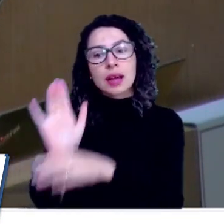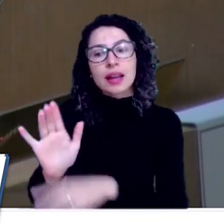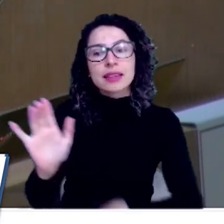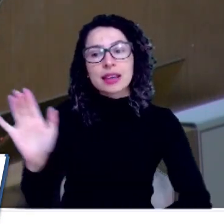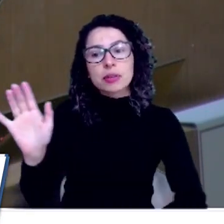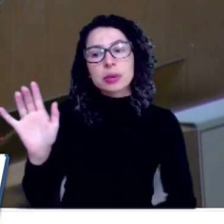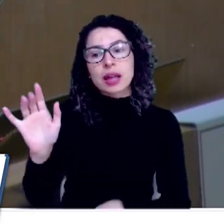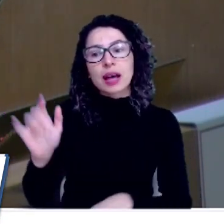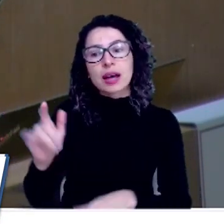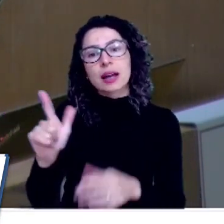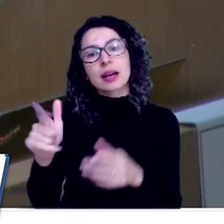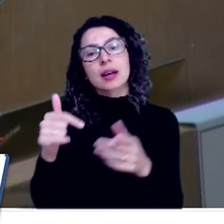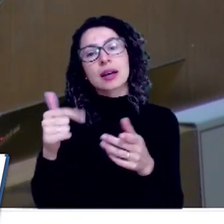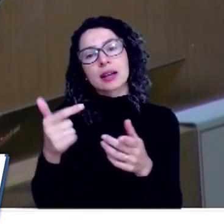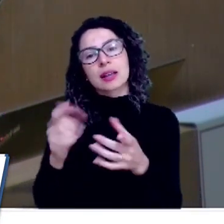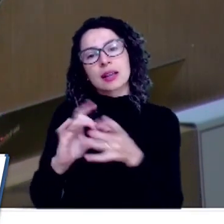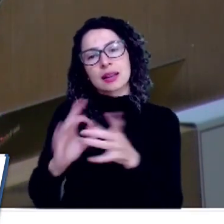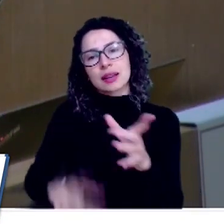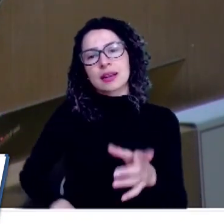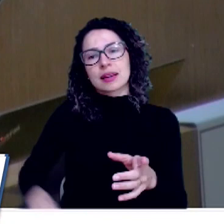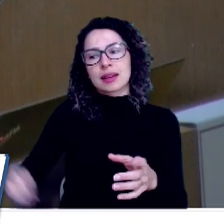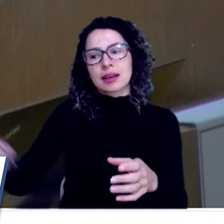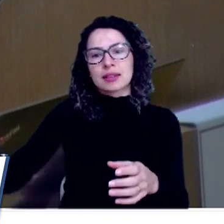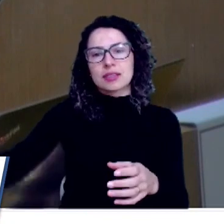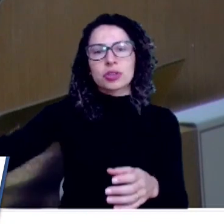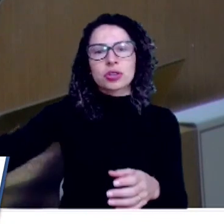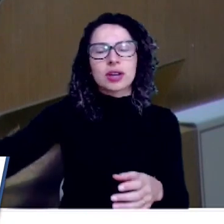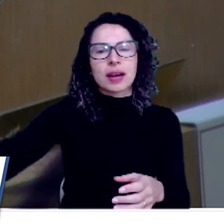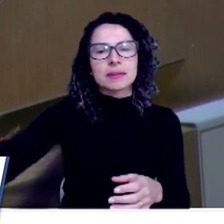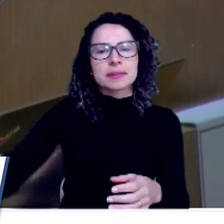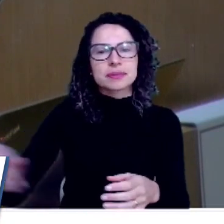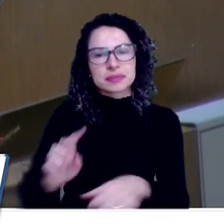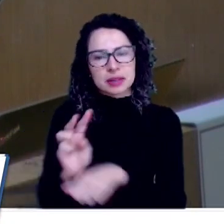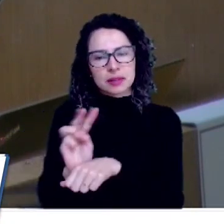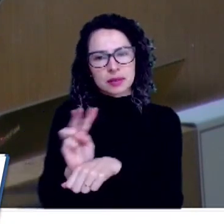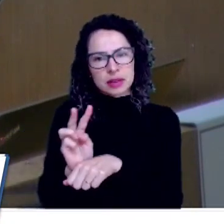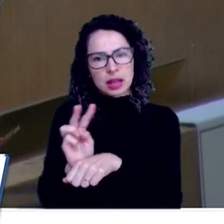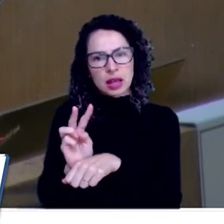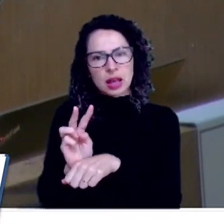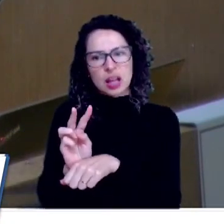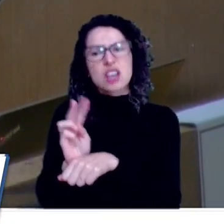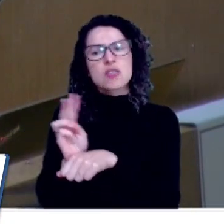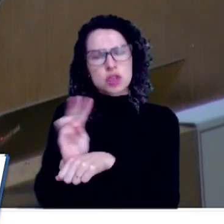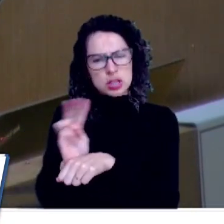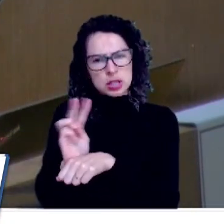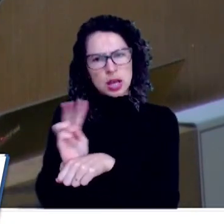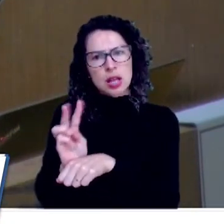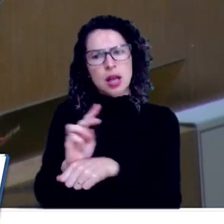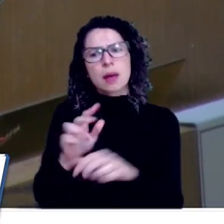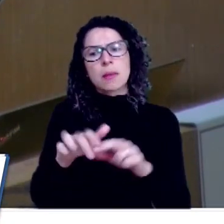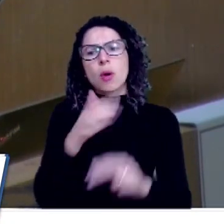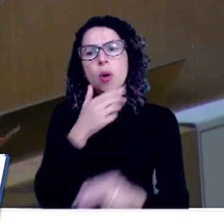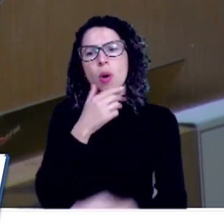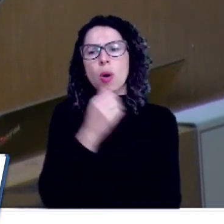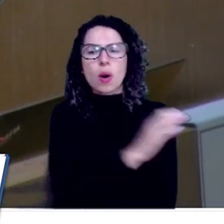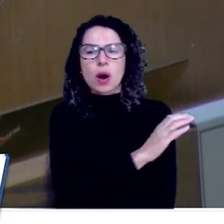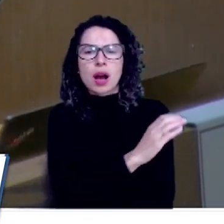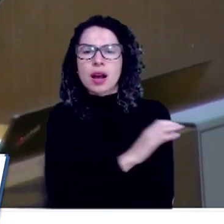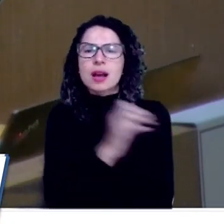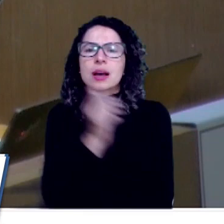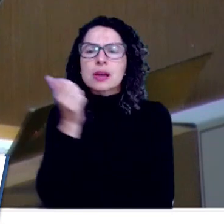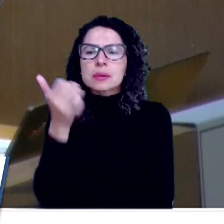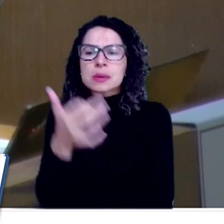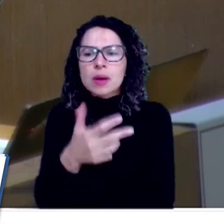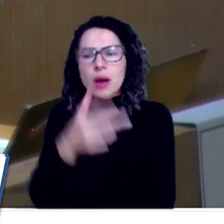e fiscalizar. Então, tudo isso que o nobre Claudinei falou aí, responsabilidade da prefeitura